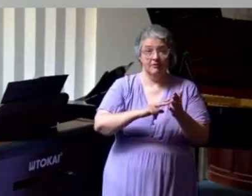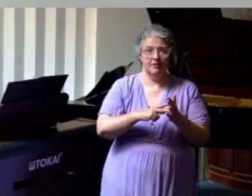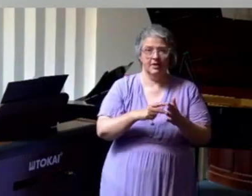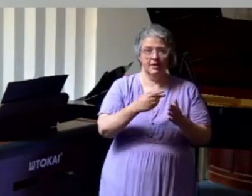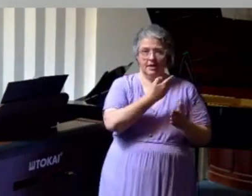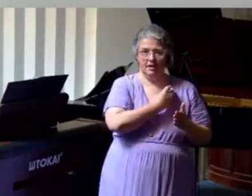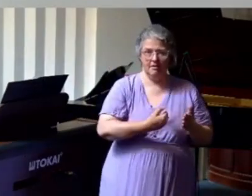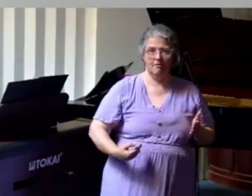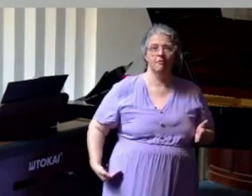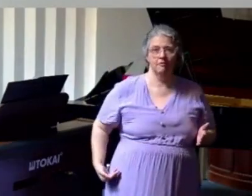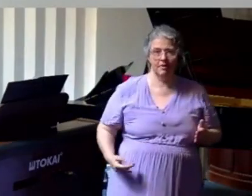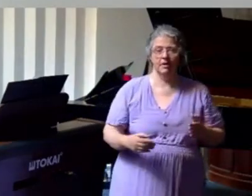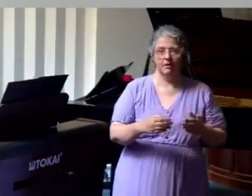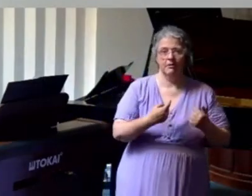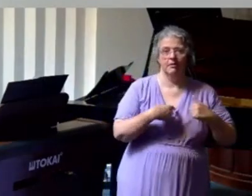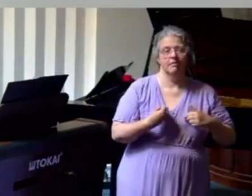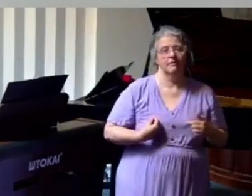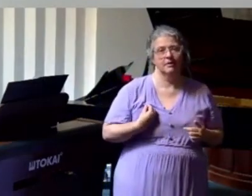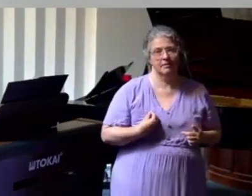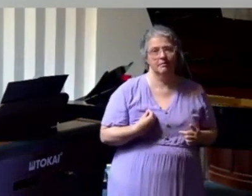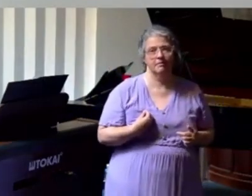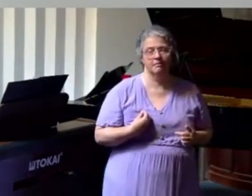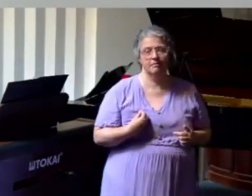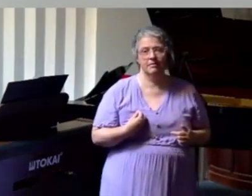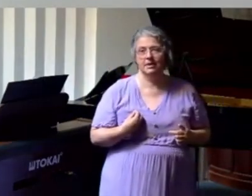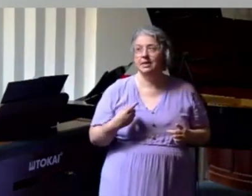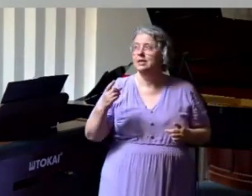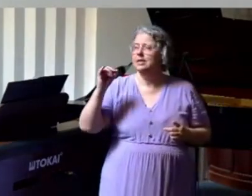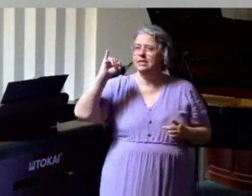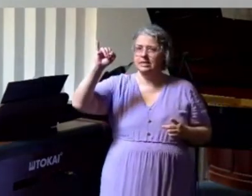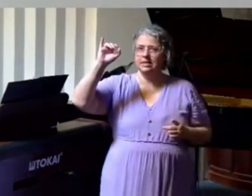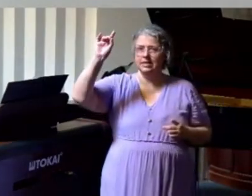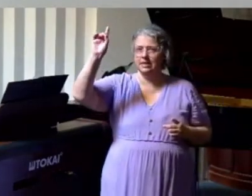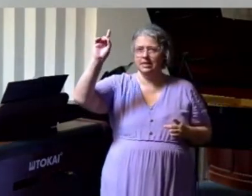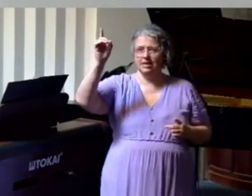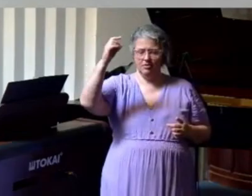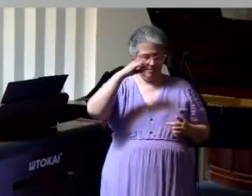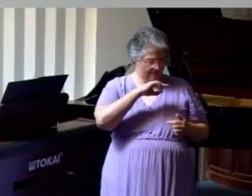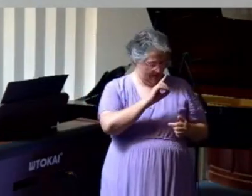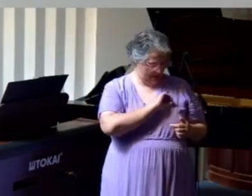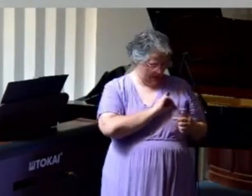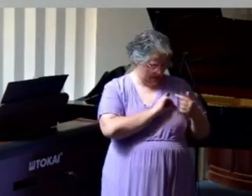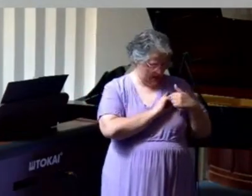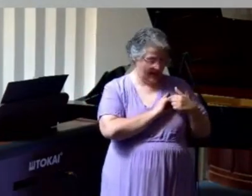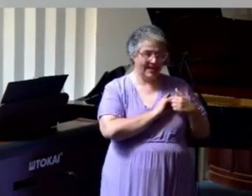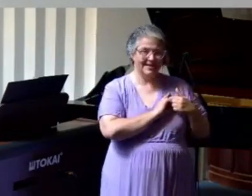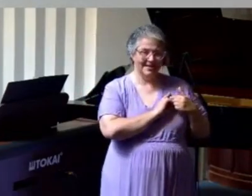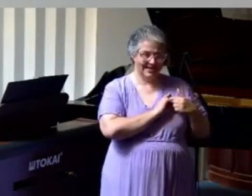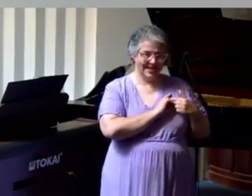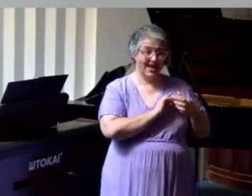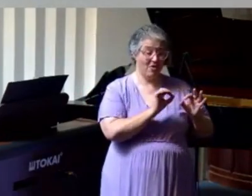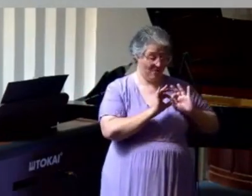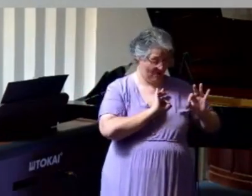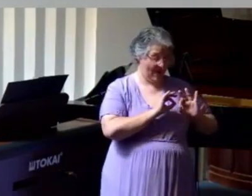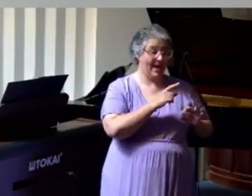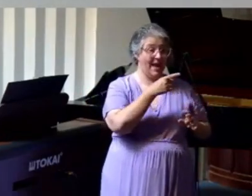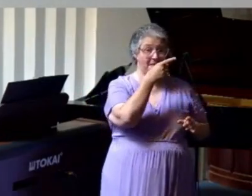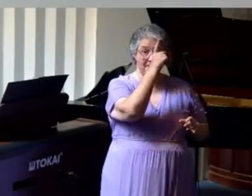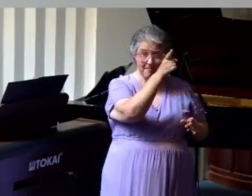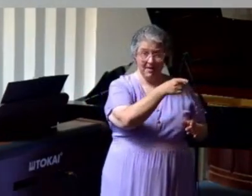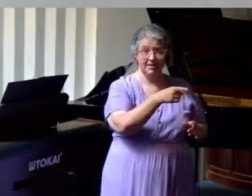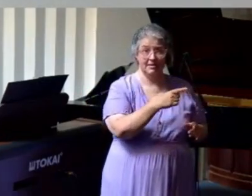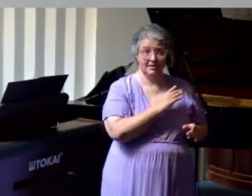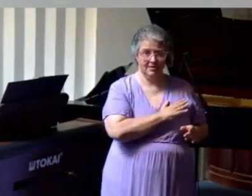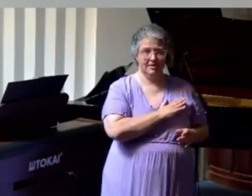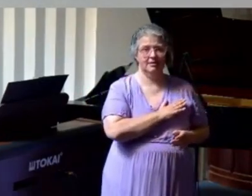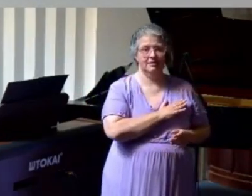Ele reina. Deus não mora no nosso coração como um convidado. Deus opera no nosso coração como o nosso